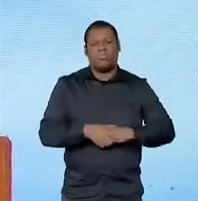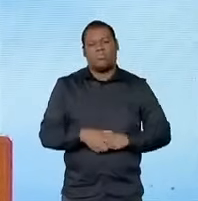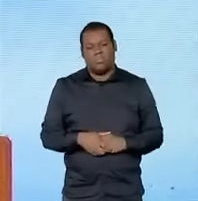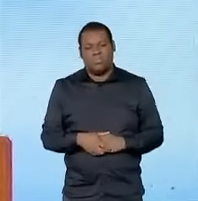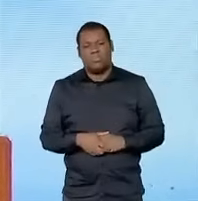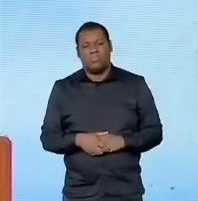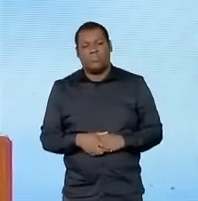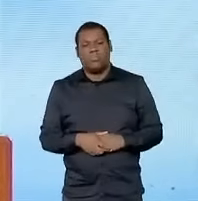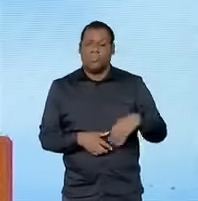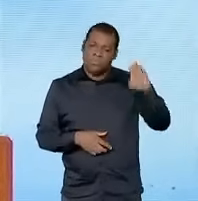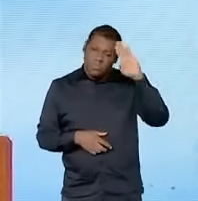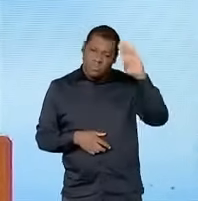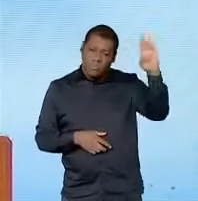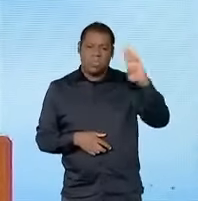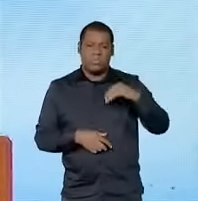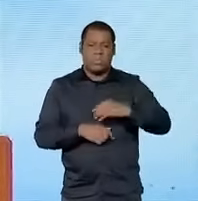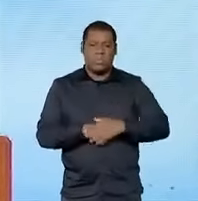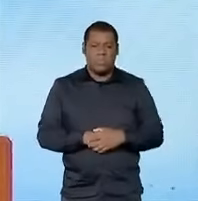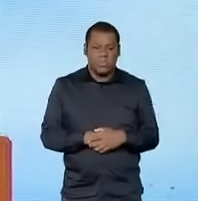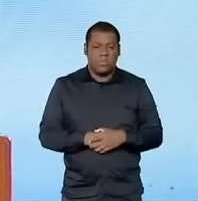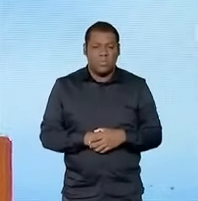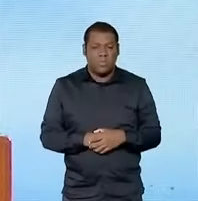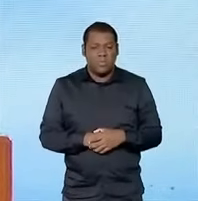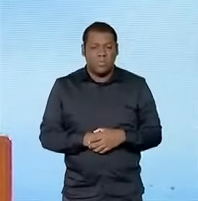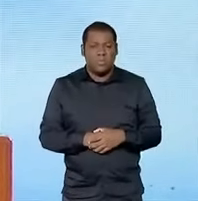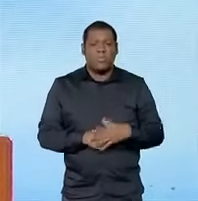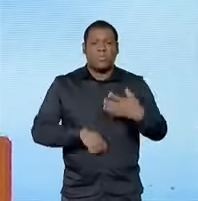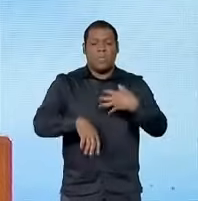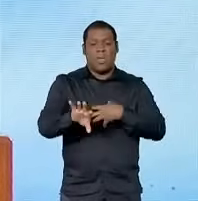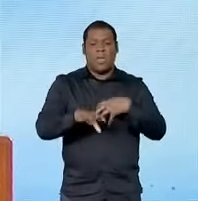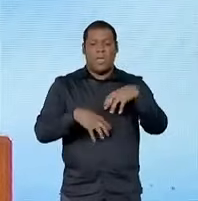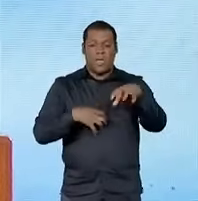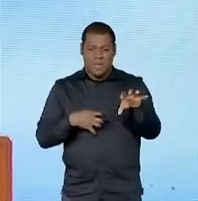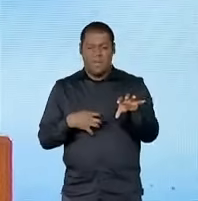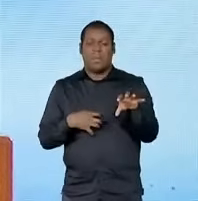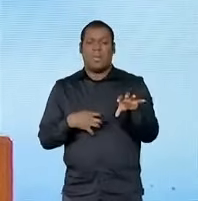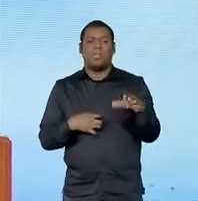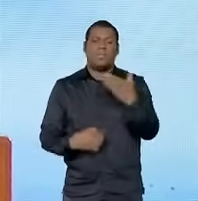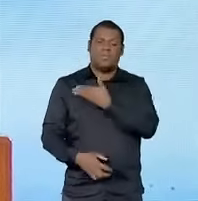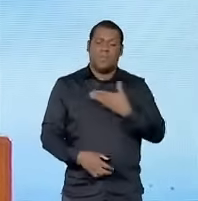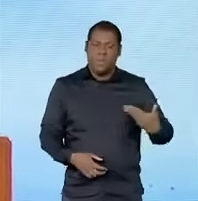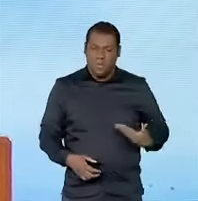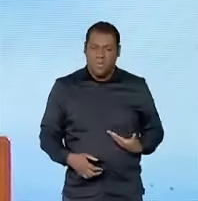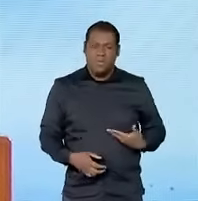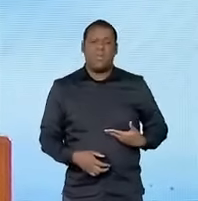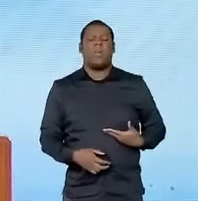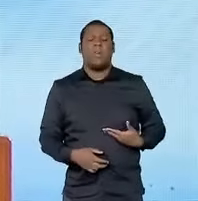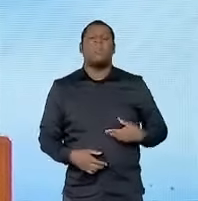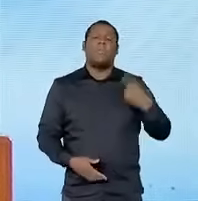mãos, em especial através da sensibilidade do seu governo e do compromisso